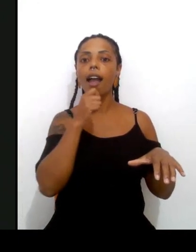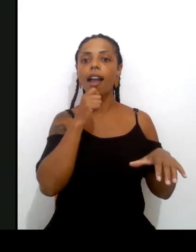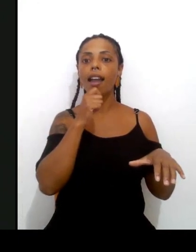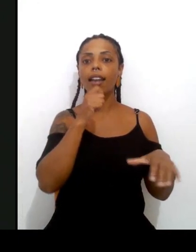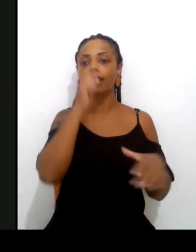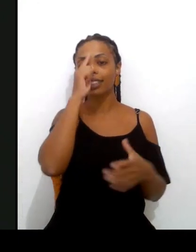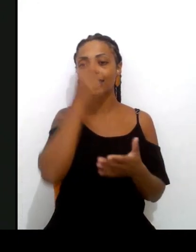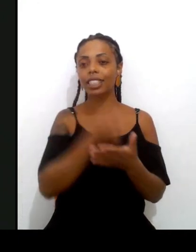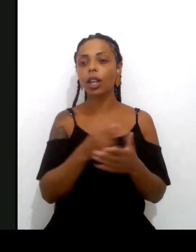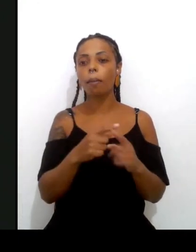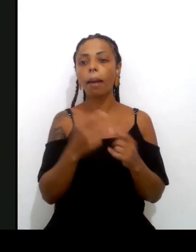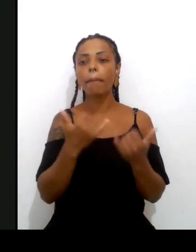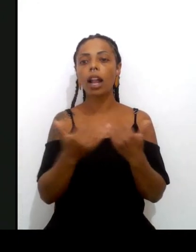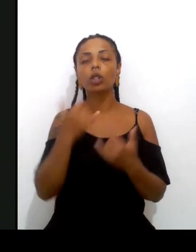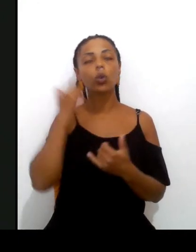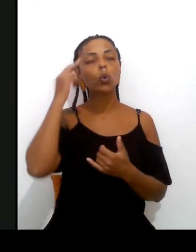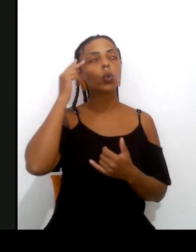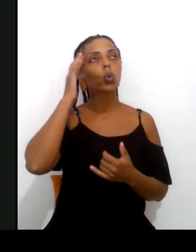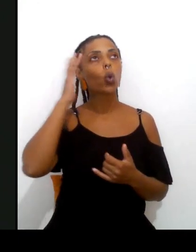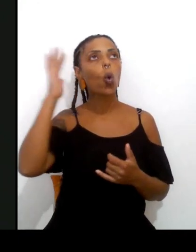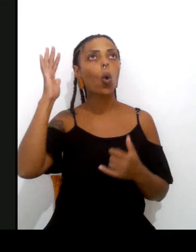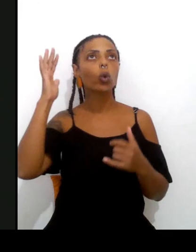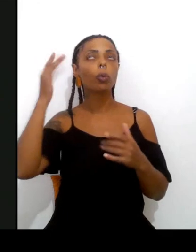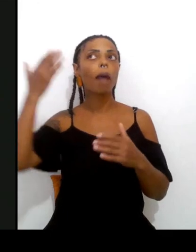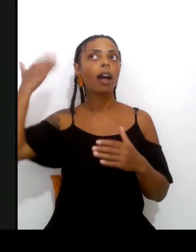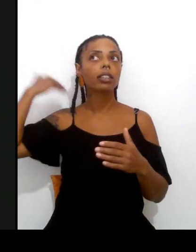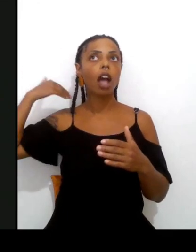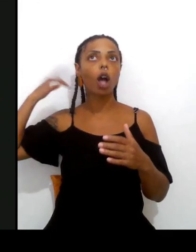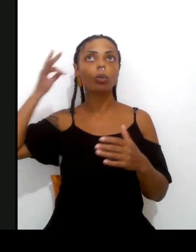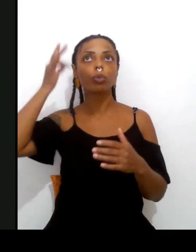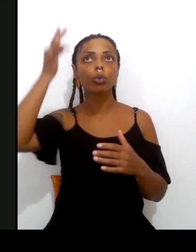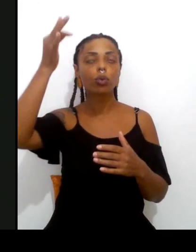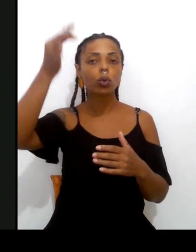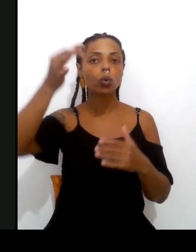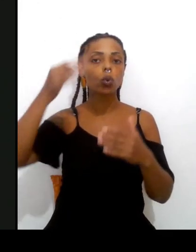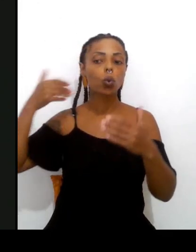passado para o futuro uma fronteira entre sonho e realidade